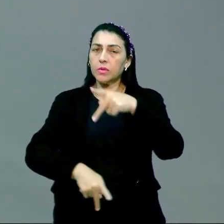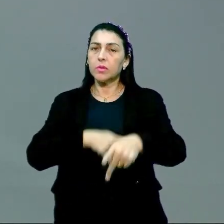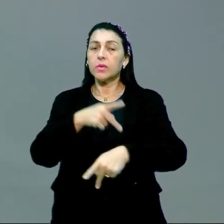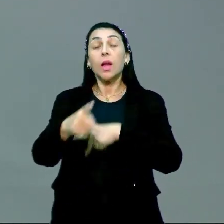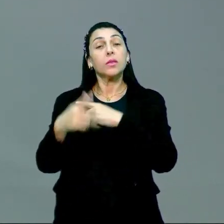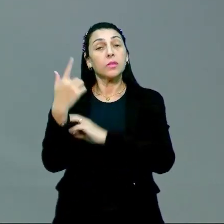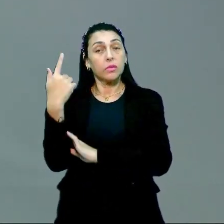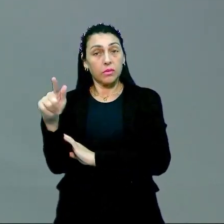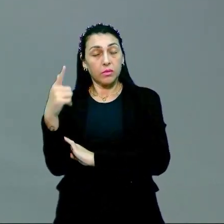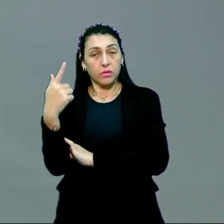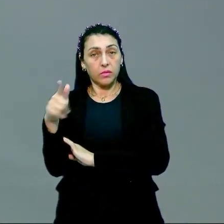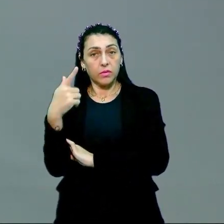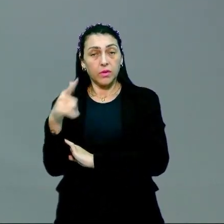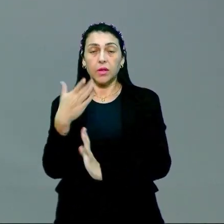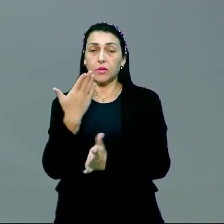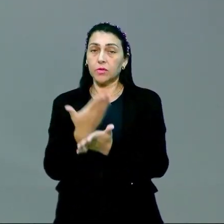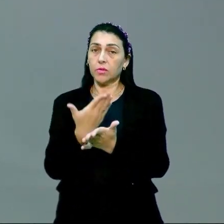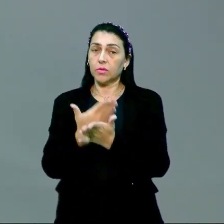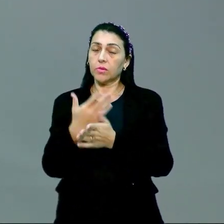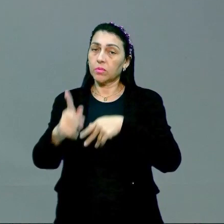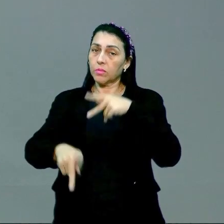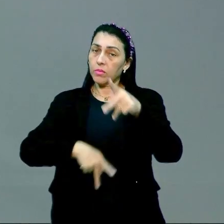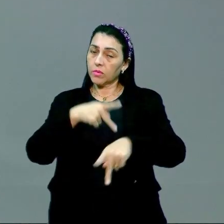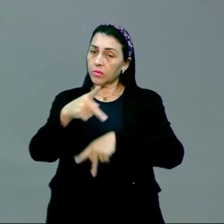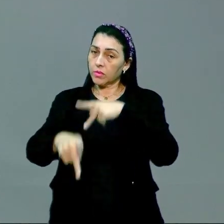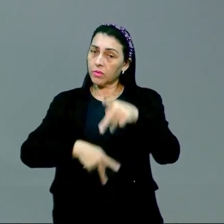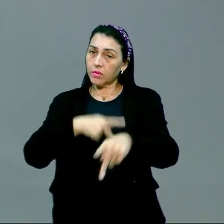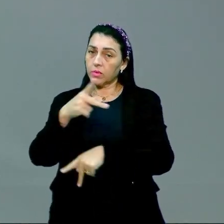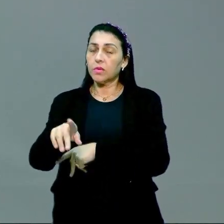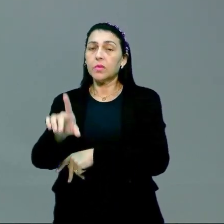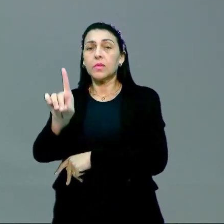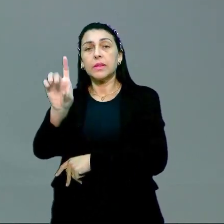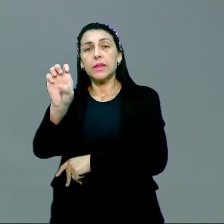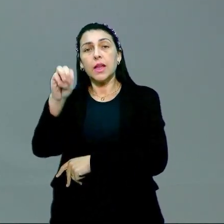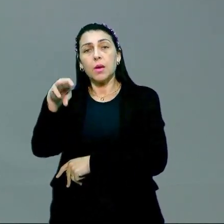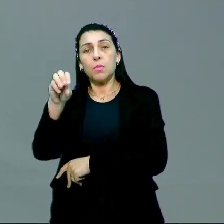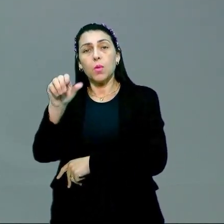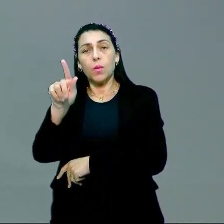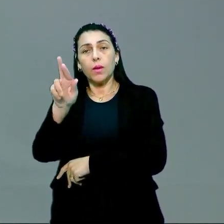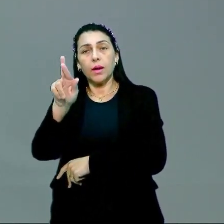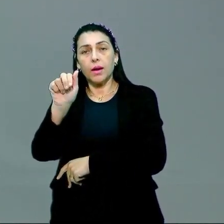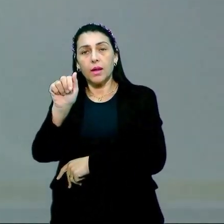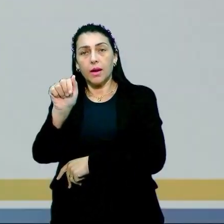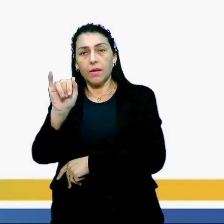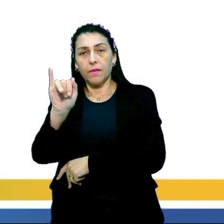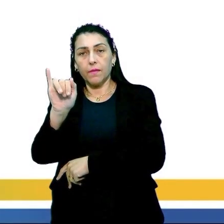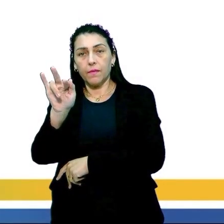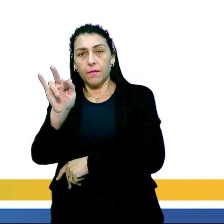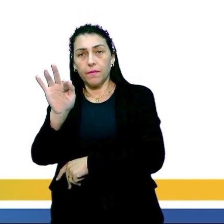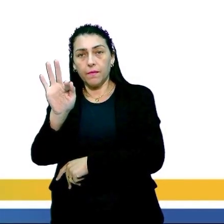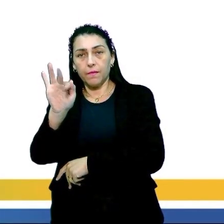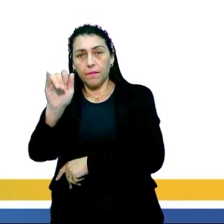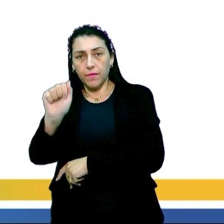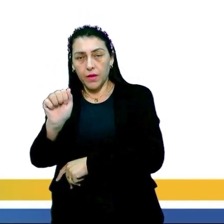da geografia que estuda as populações chama-se demografia, certo?